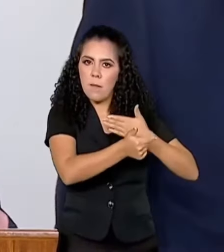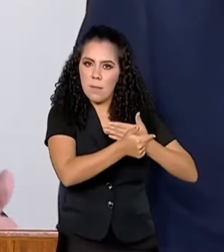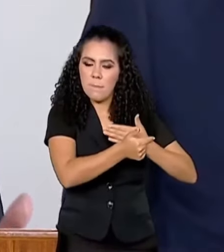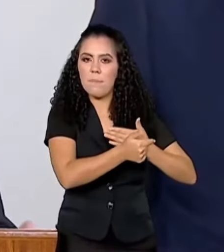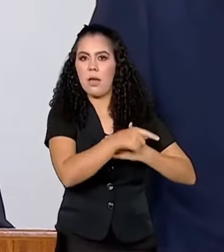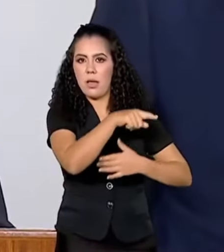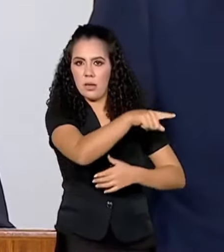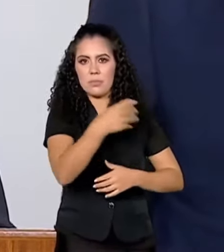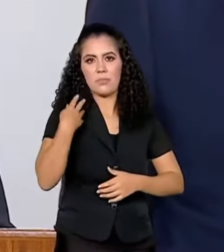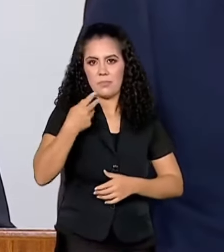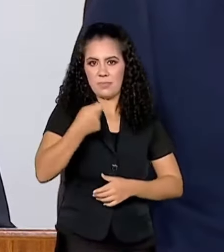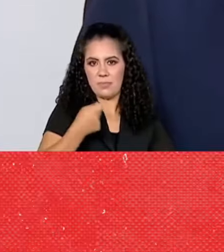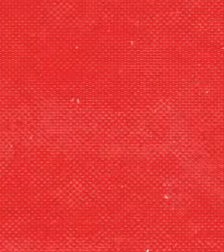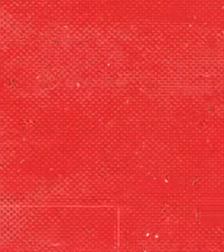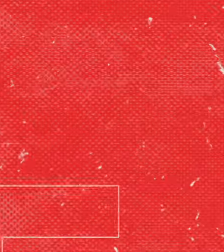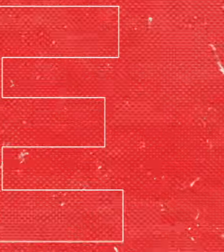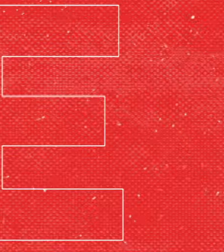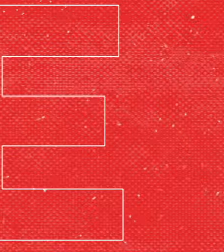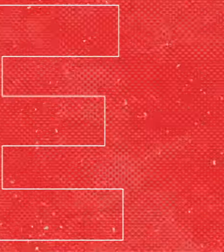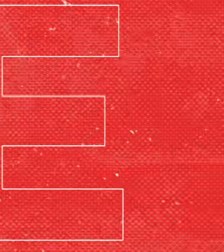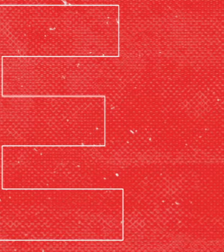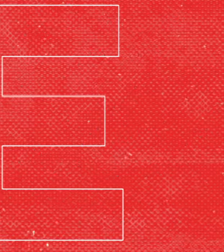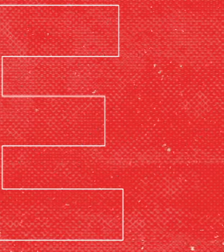magistral que ele cumpriu até